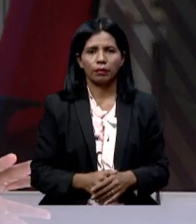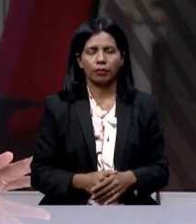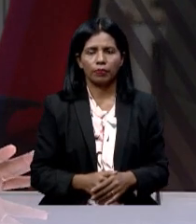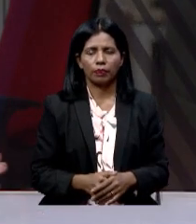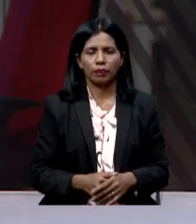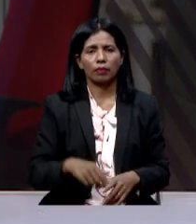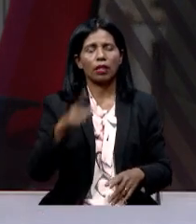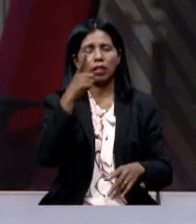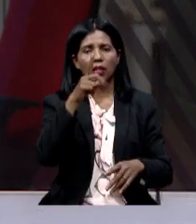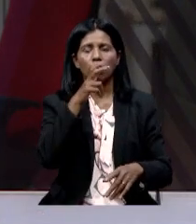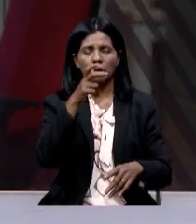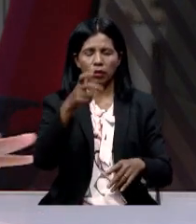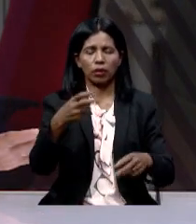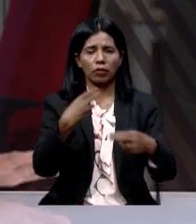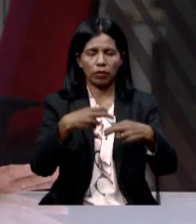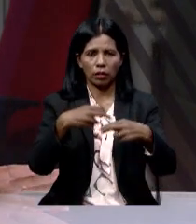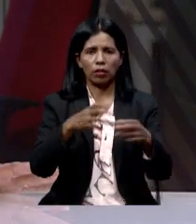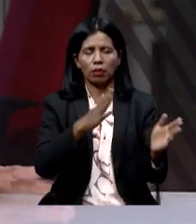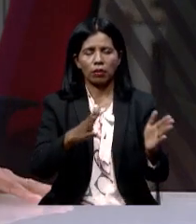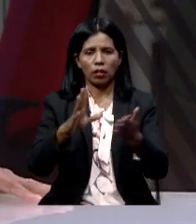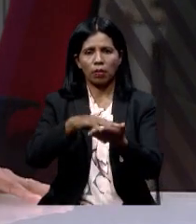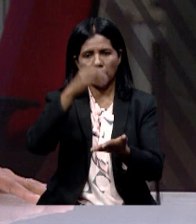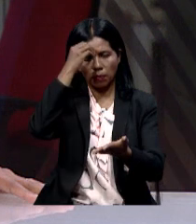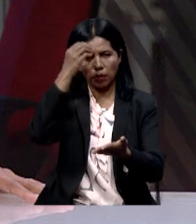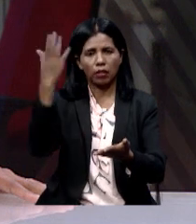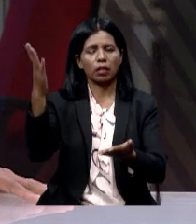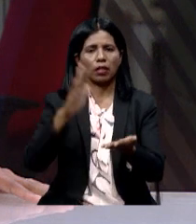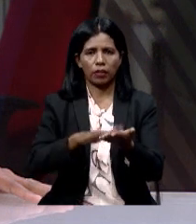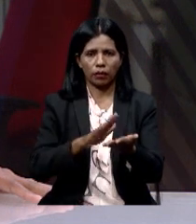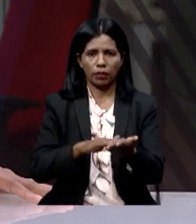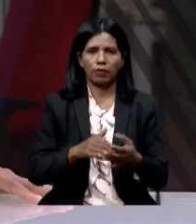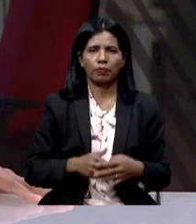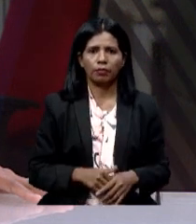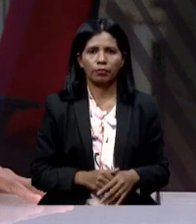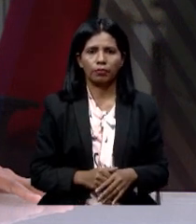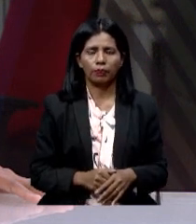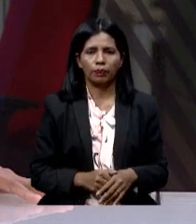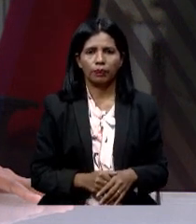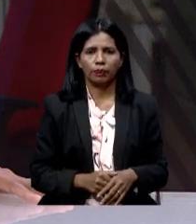Língua portuguesa sem obstáculo ao processo de aprendizagem em escola.